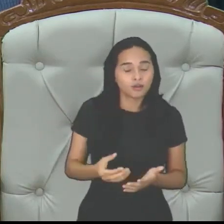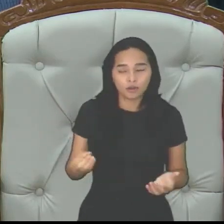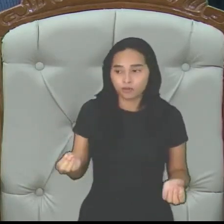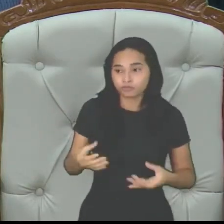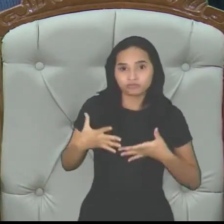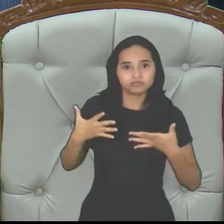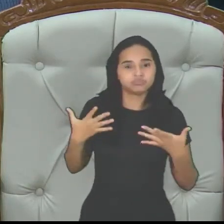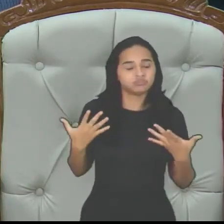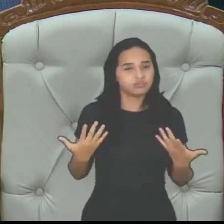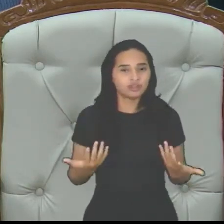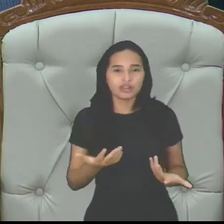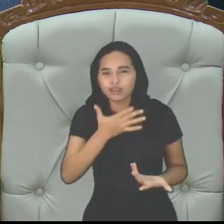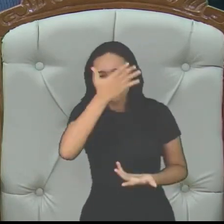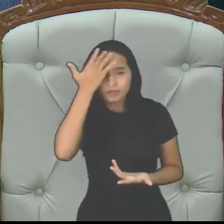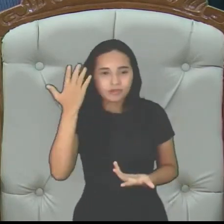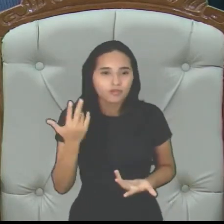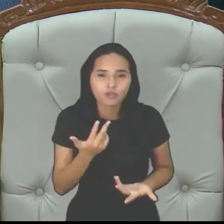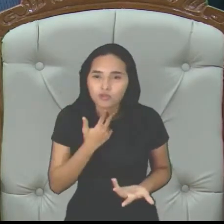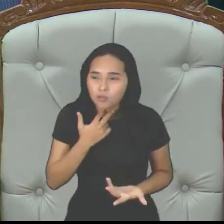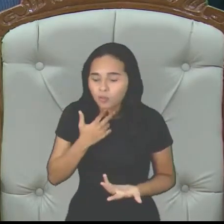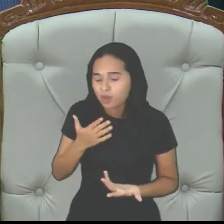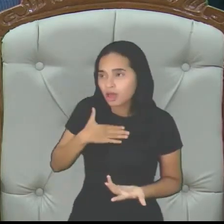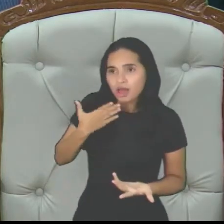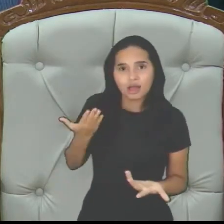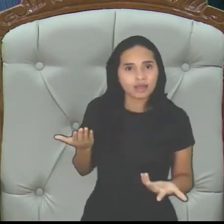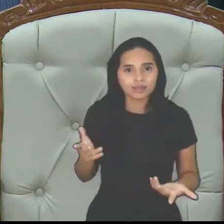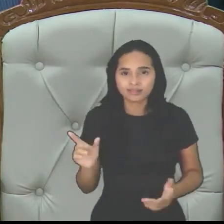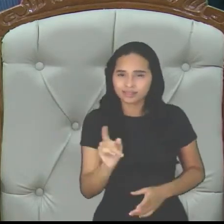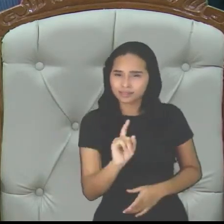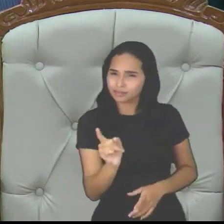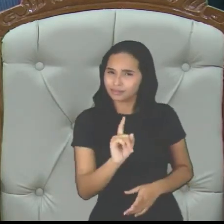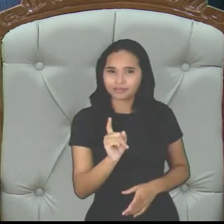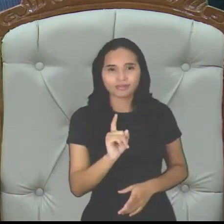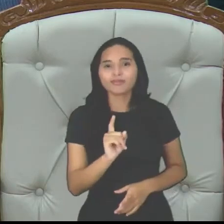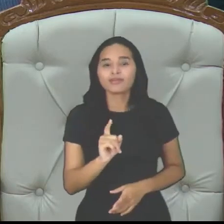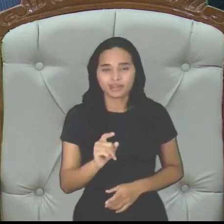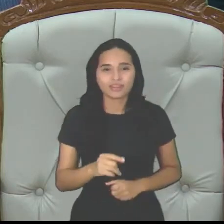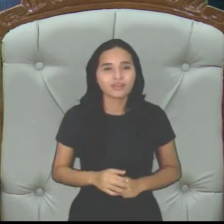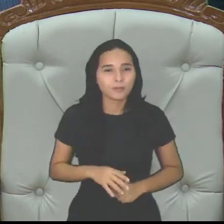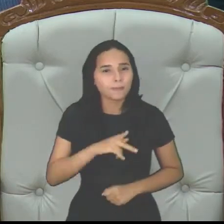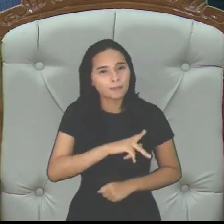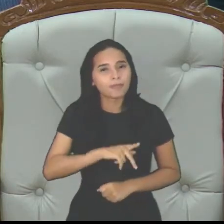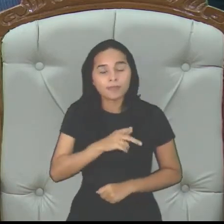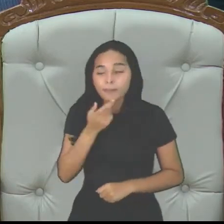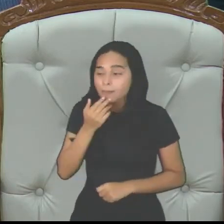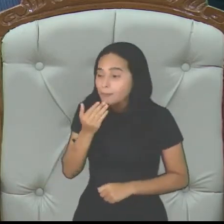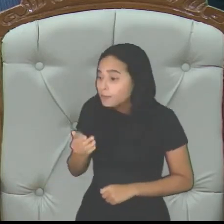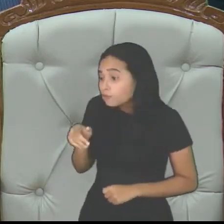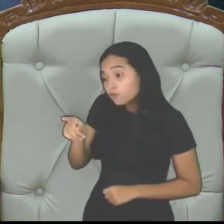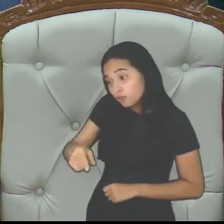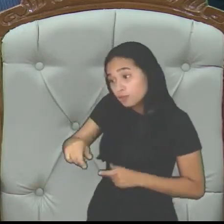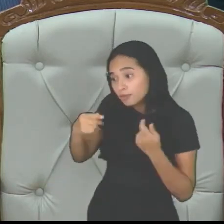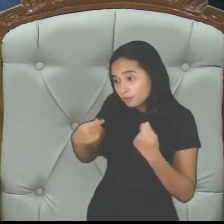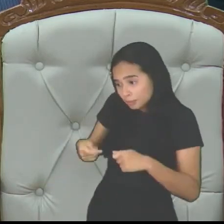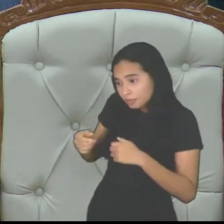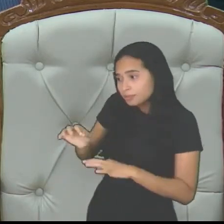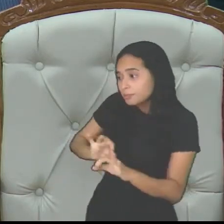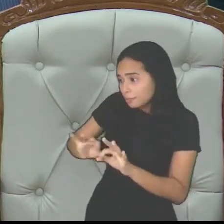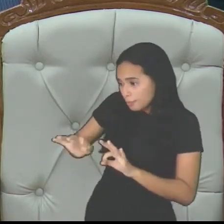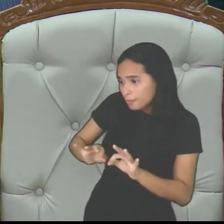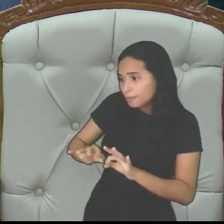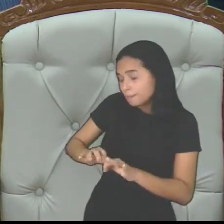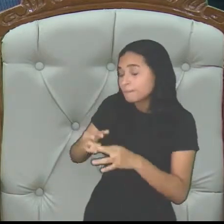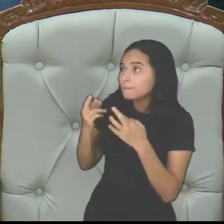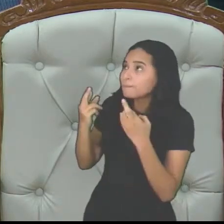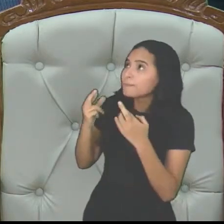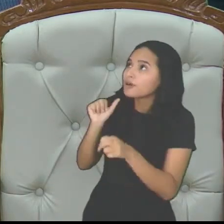pessoas não podem ser apanhadas de surpresa, e ele pede que exija uma preparação e uma